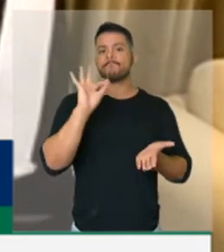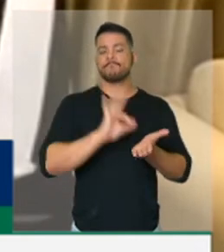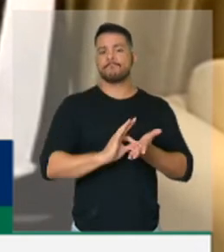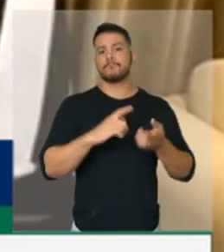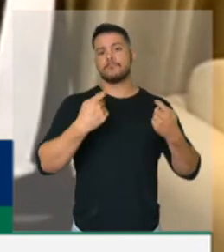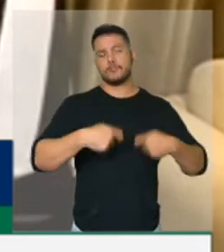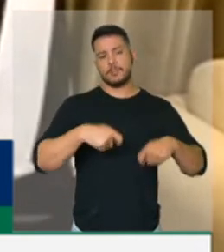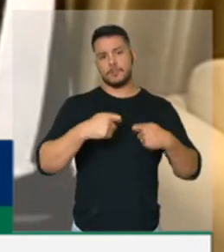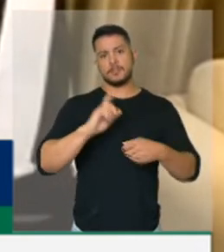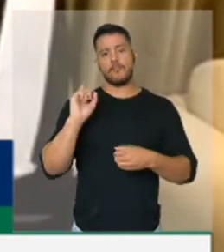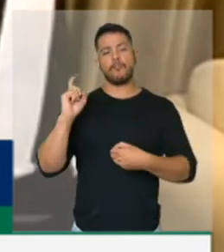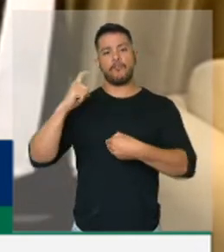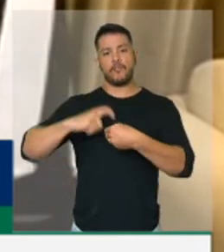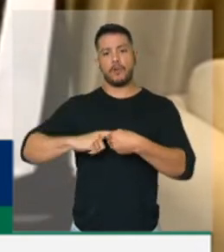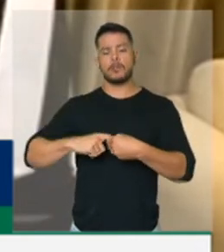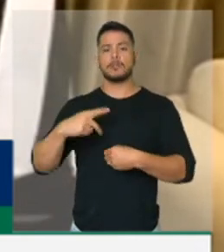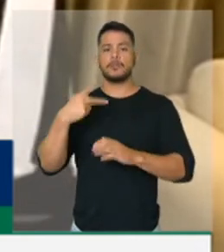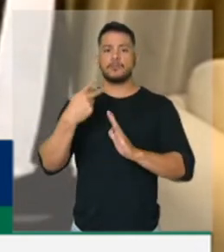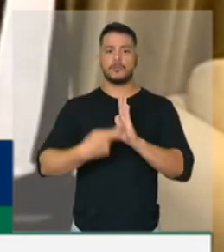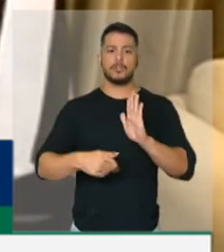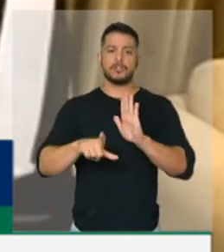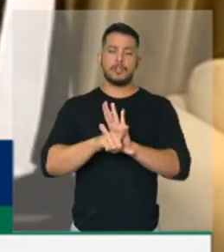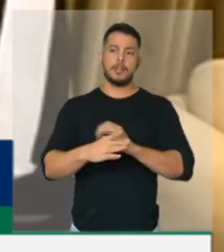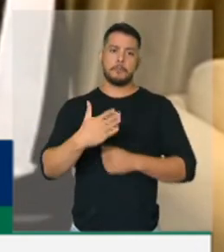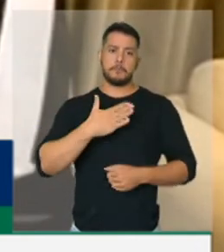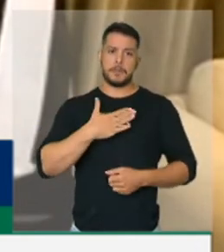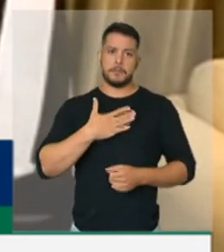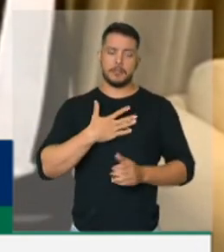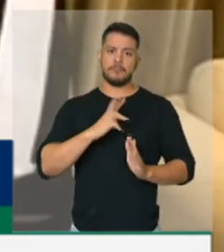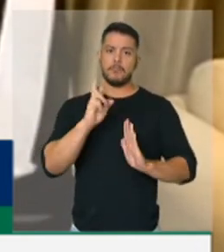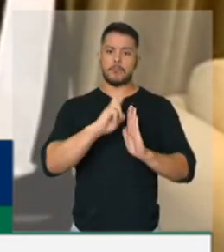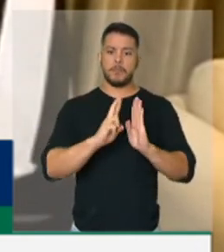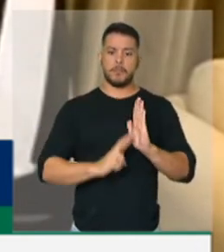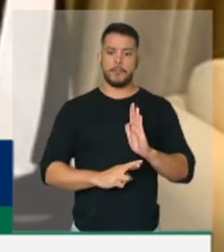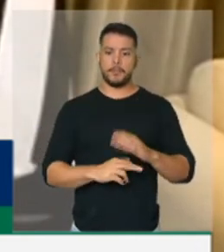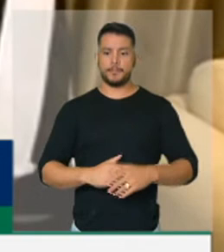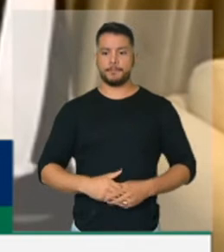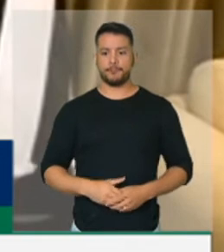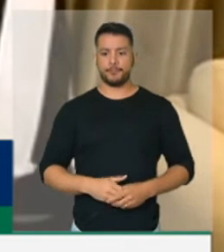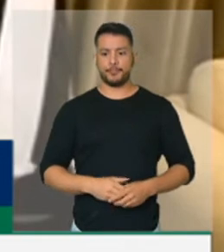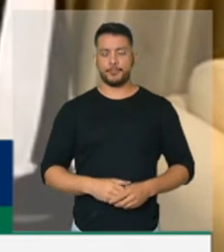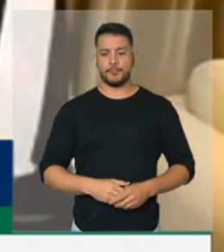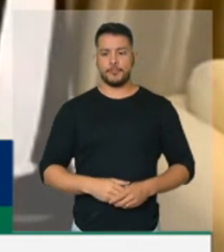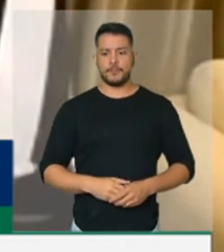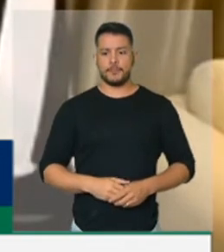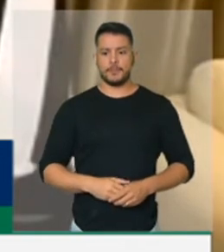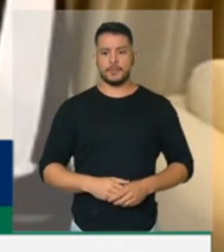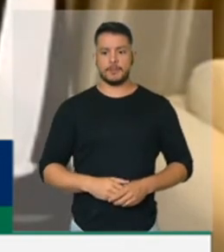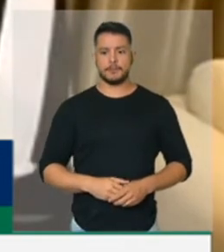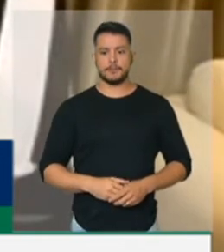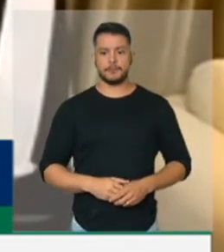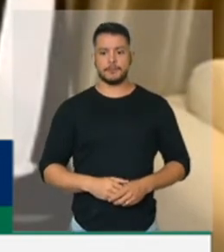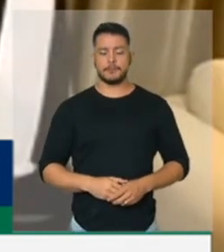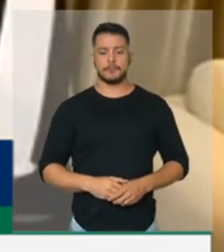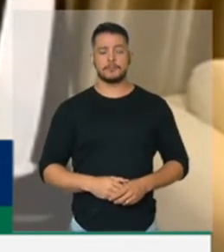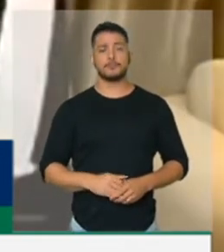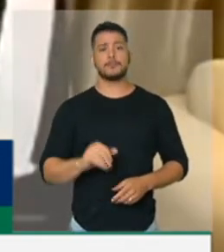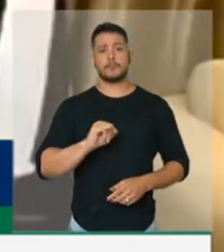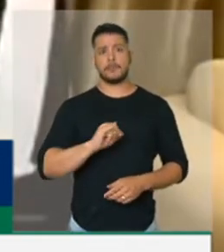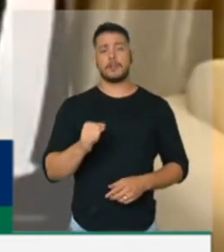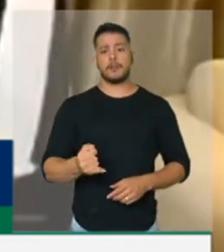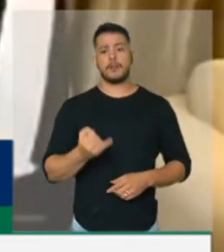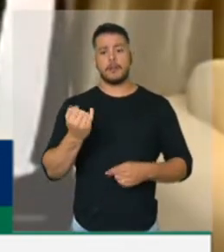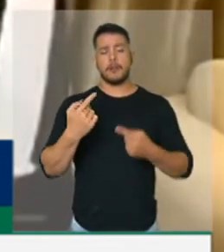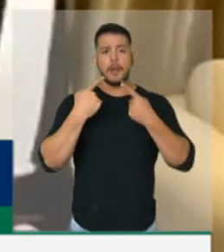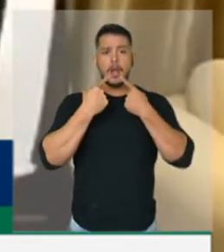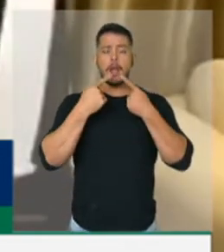projeto de lei 6371-2019 da minha relatoria. É a questão de ordem, gostaria de fazer também uma reclamação, um